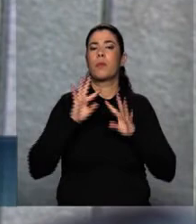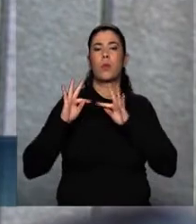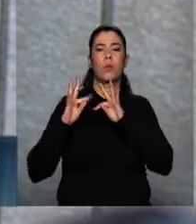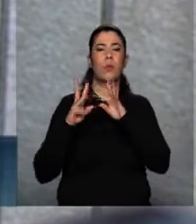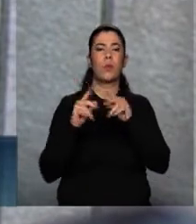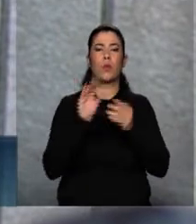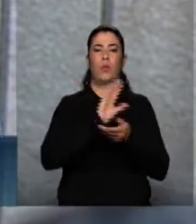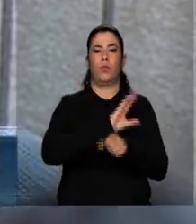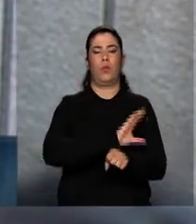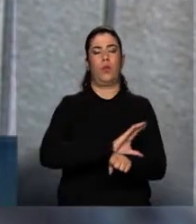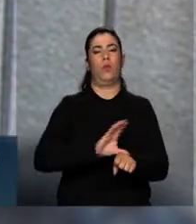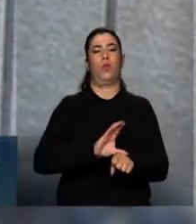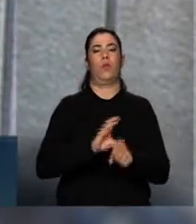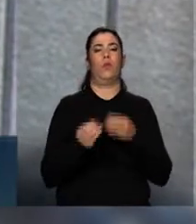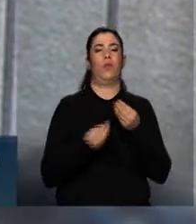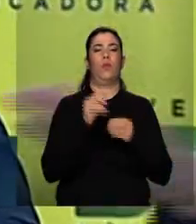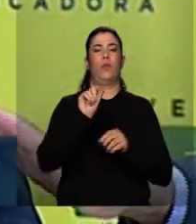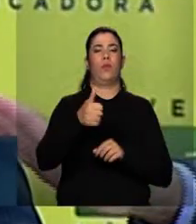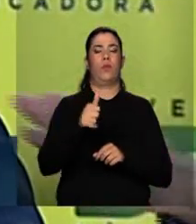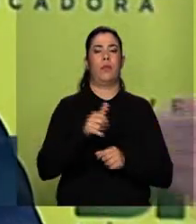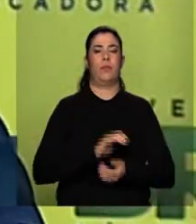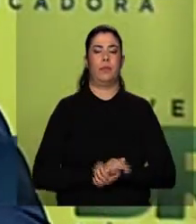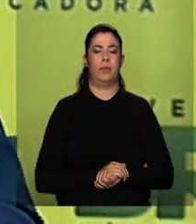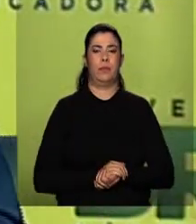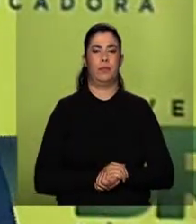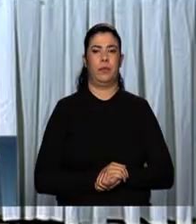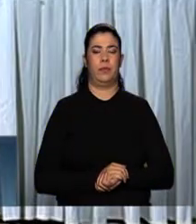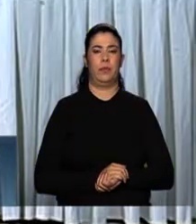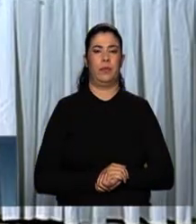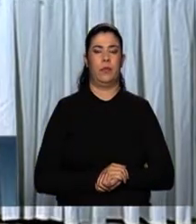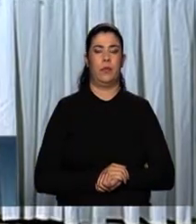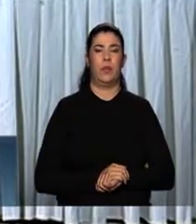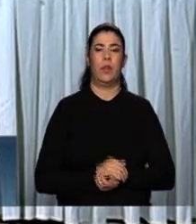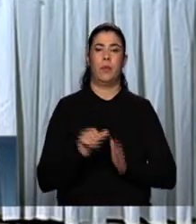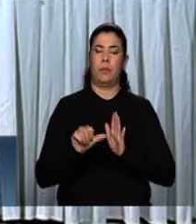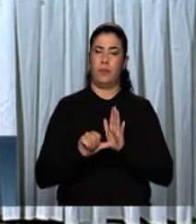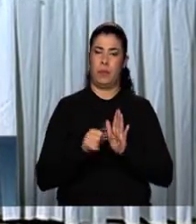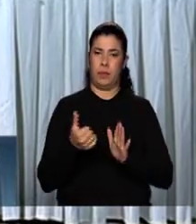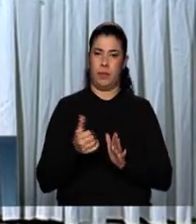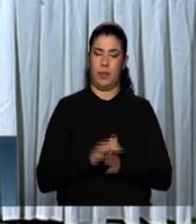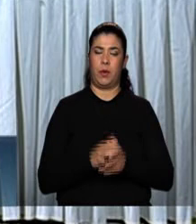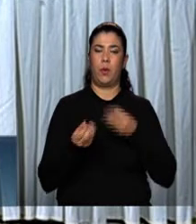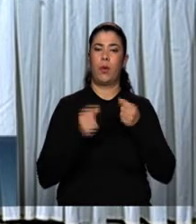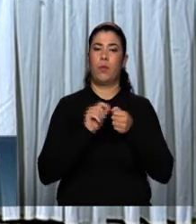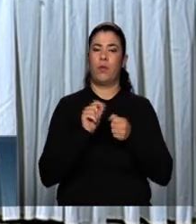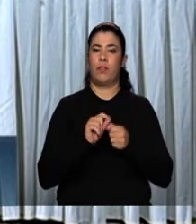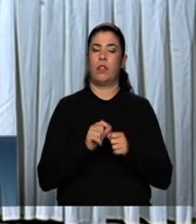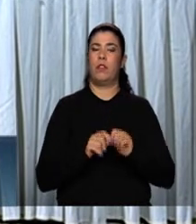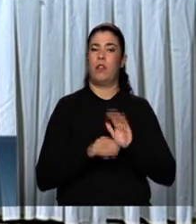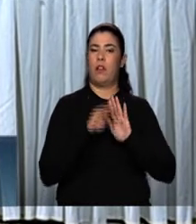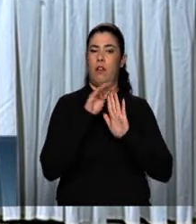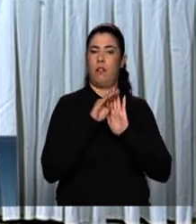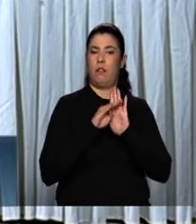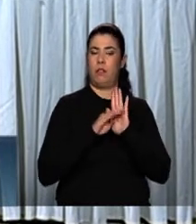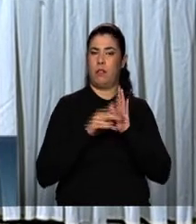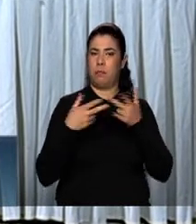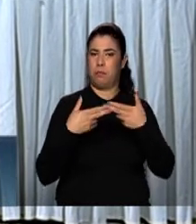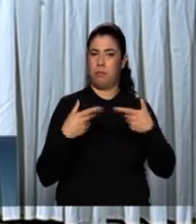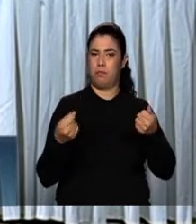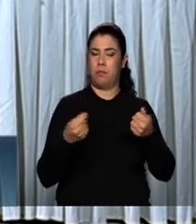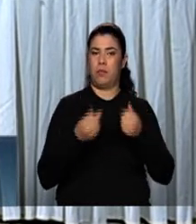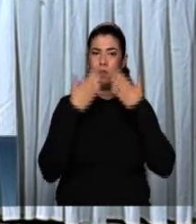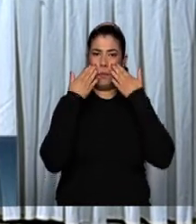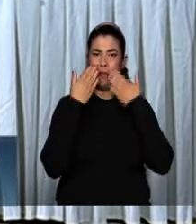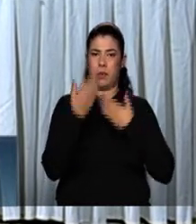de medicina? Deixa eu rapidamente, a Marta vai a alguns pontos. Primeiro, o que foi feito? Aqueles critérios que a Marta apresentou, né,